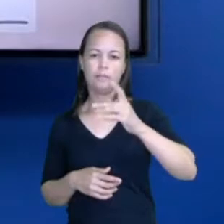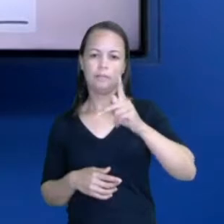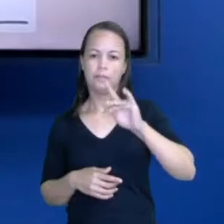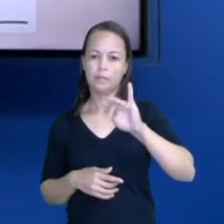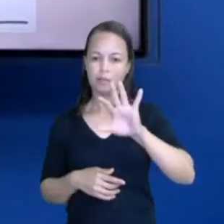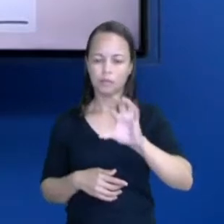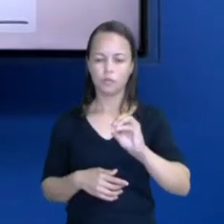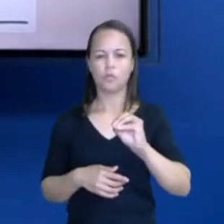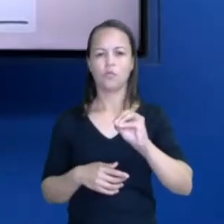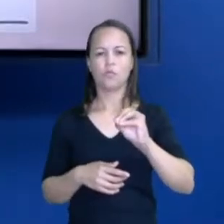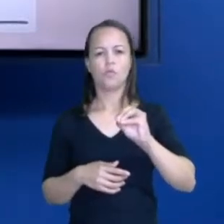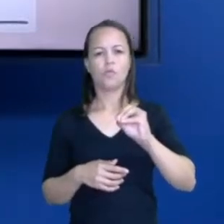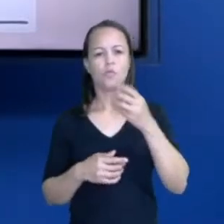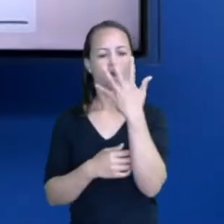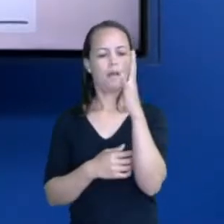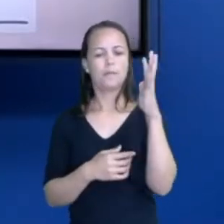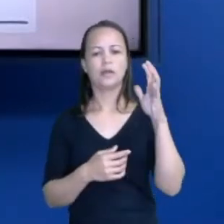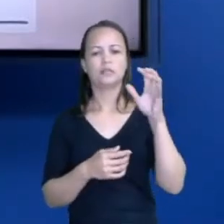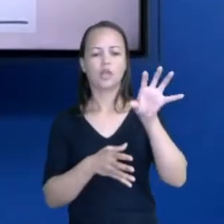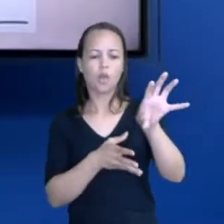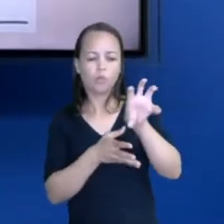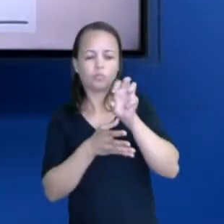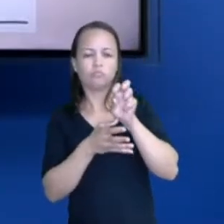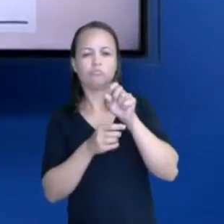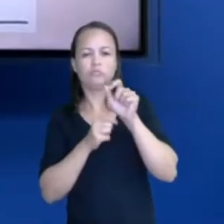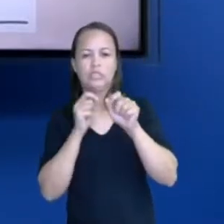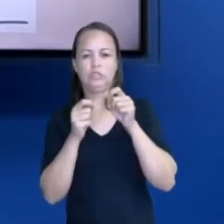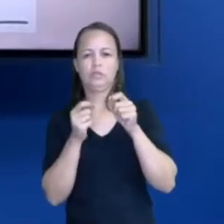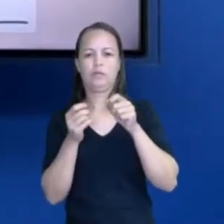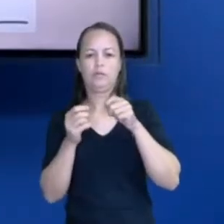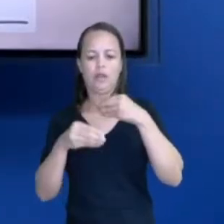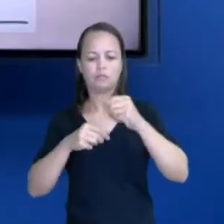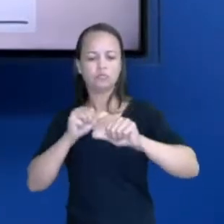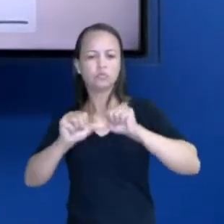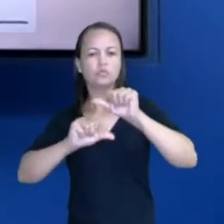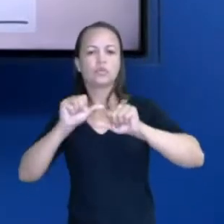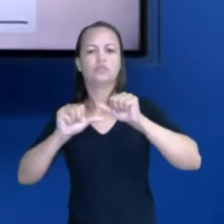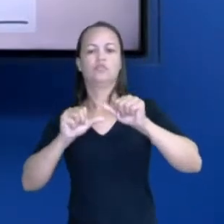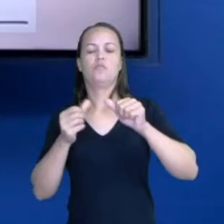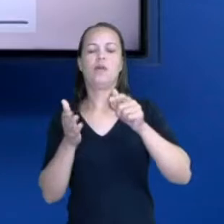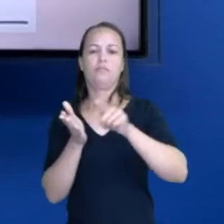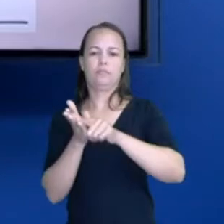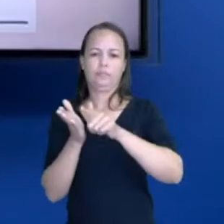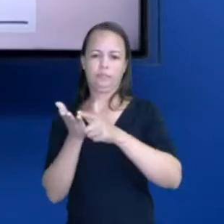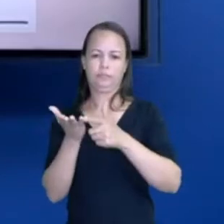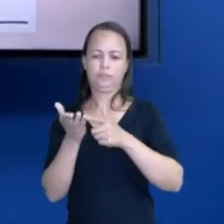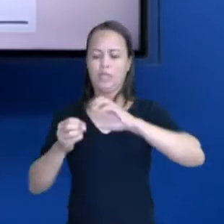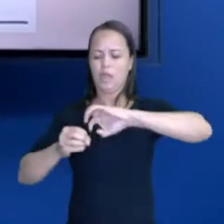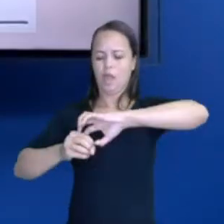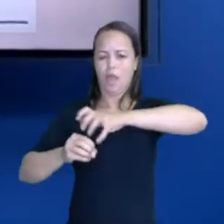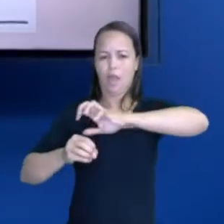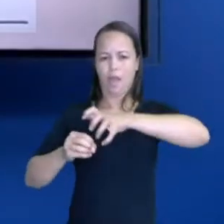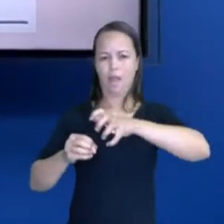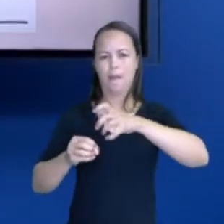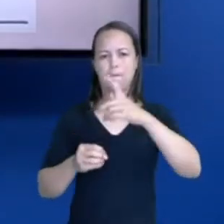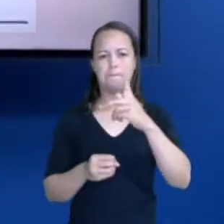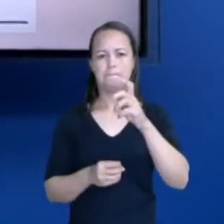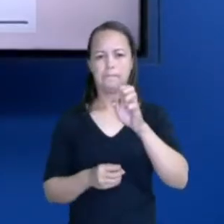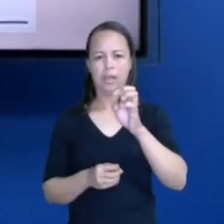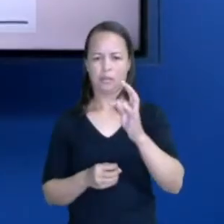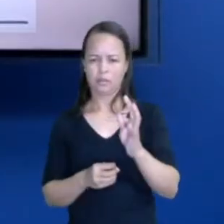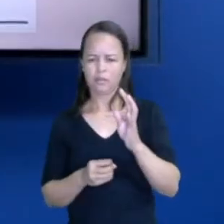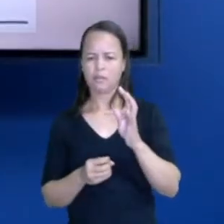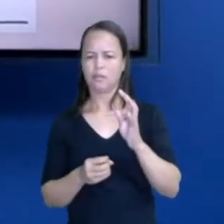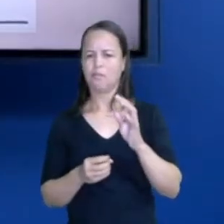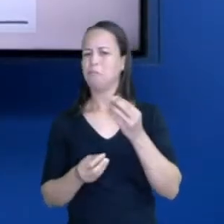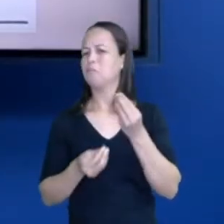gente utiliza para produzir as folhinhas de papel. E a garrafa PET? E a garrafa de plástico? A garrafa de